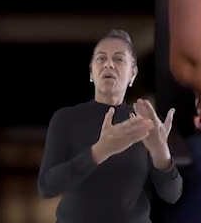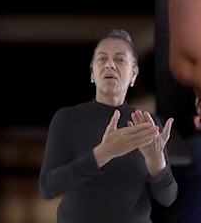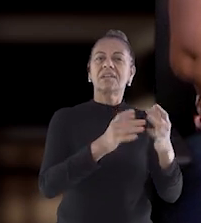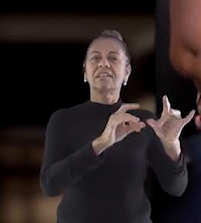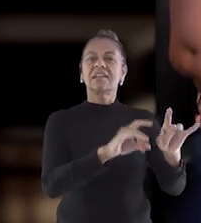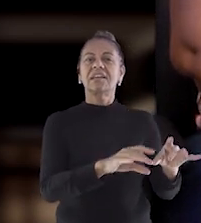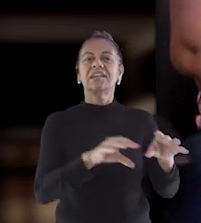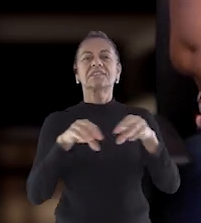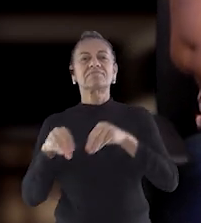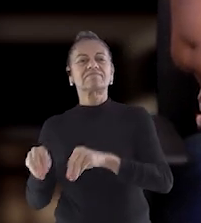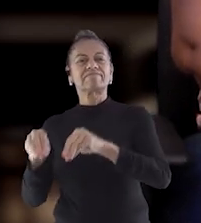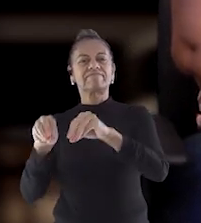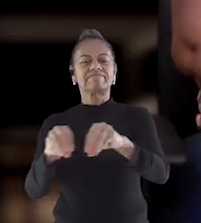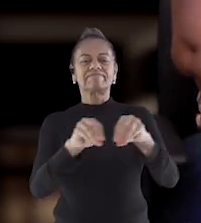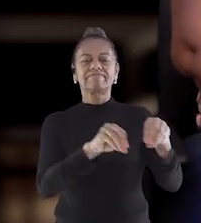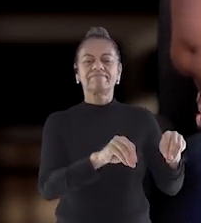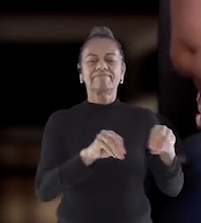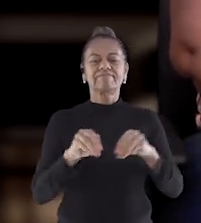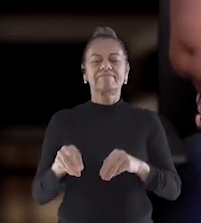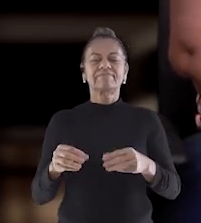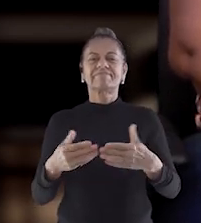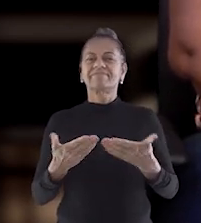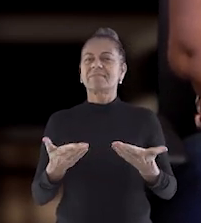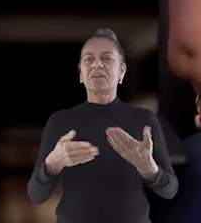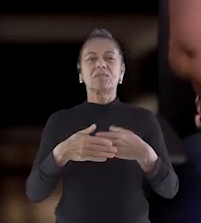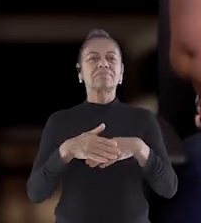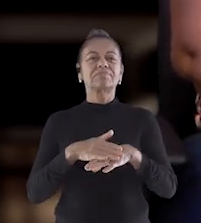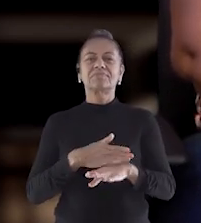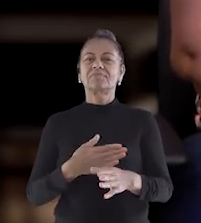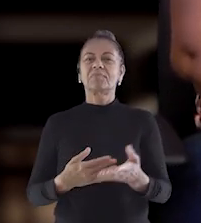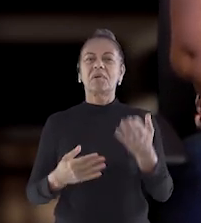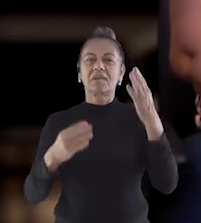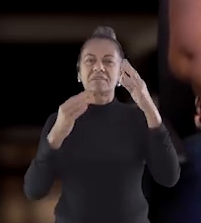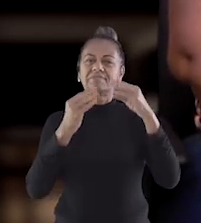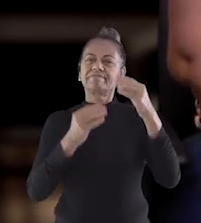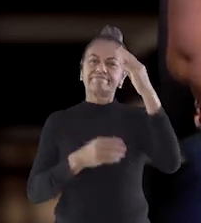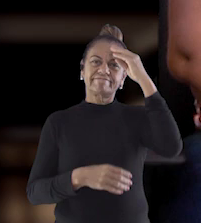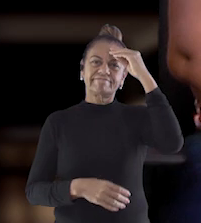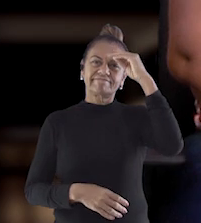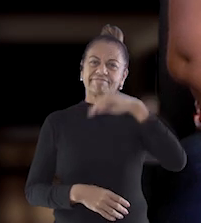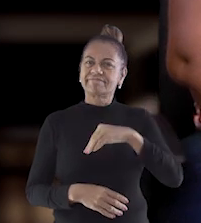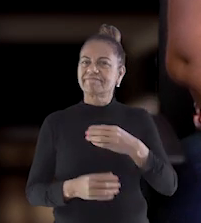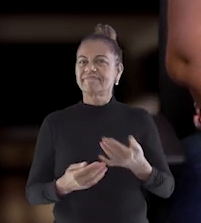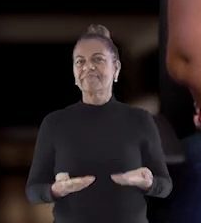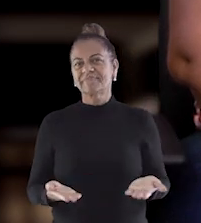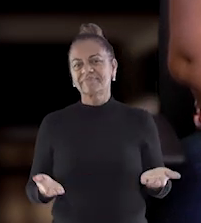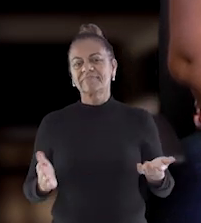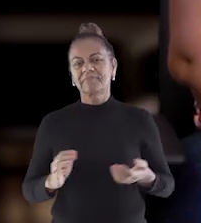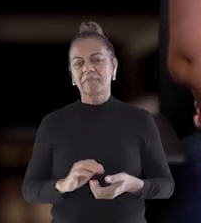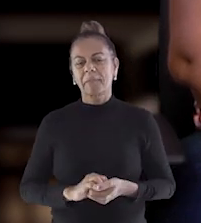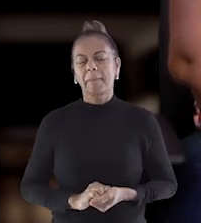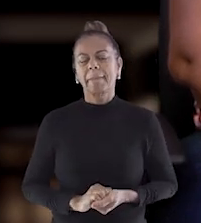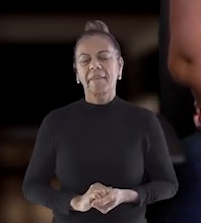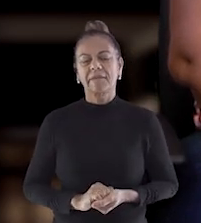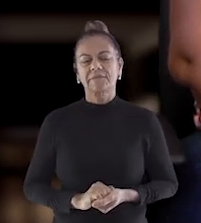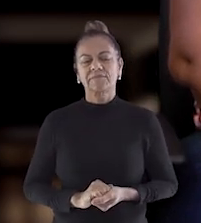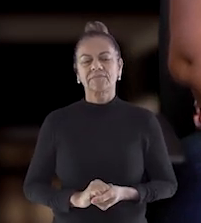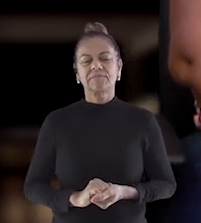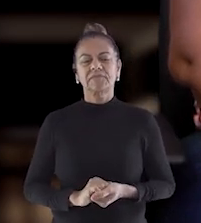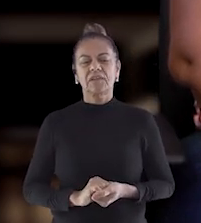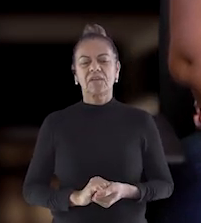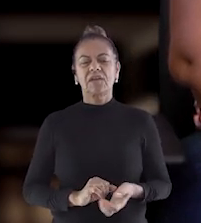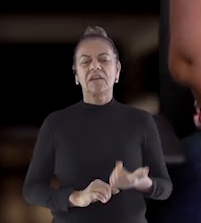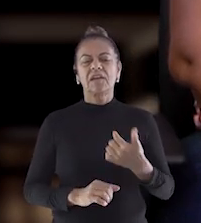daqui. Aí voltava pro Rio de Janeiro de novo, aí tirava do colégio, aí voltava, aí a gente ficava assim,